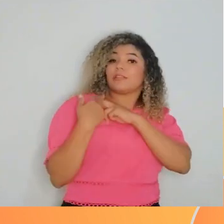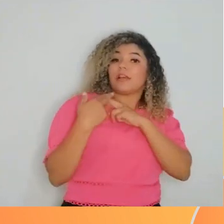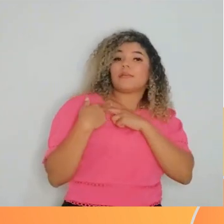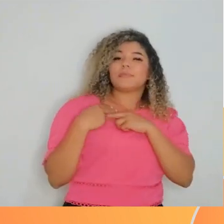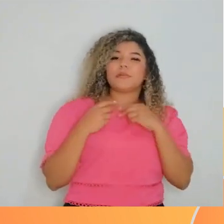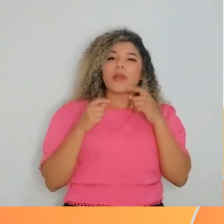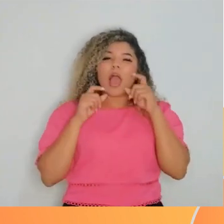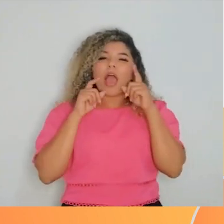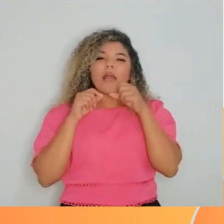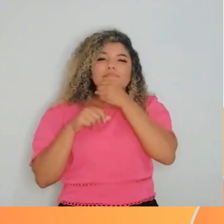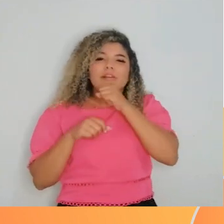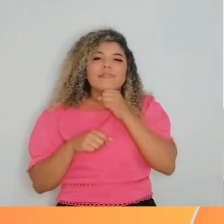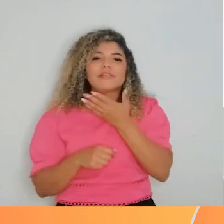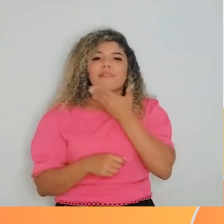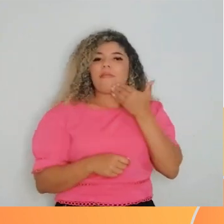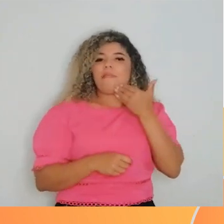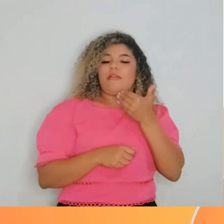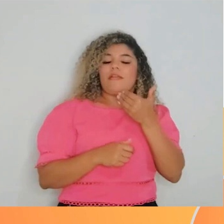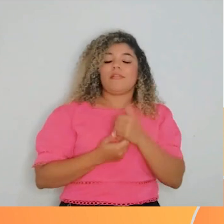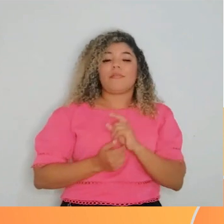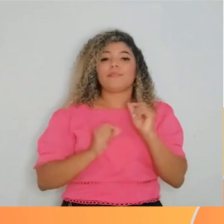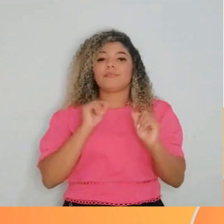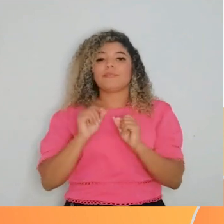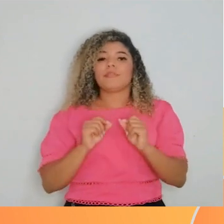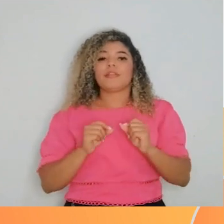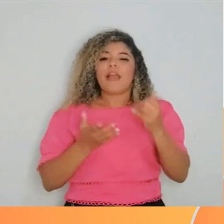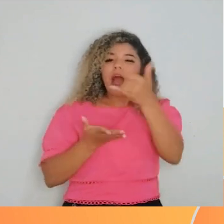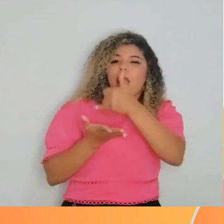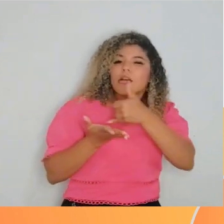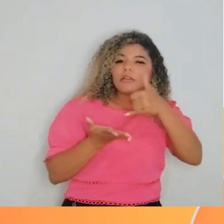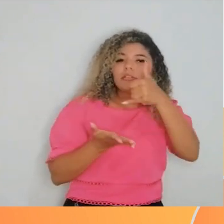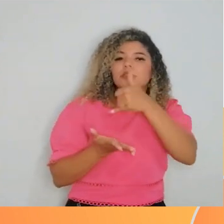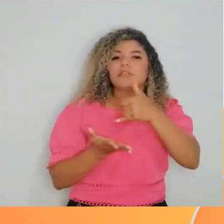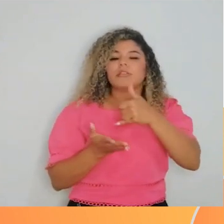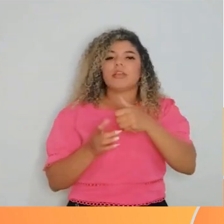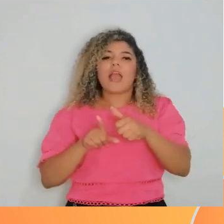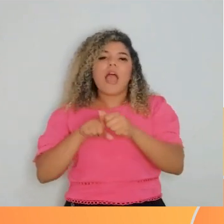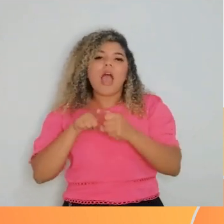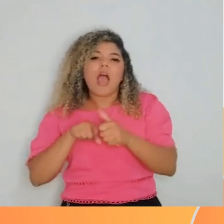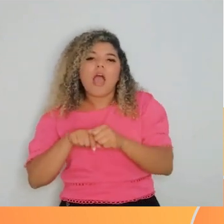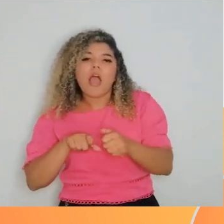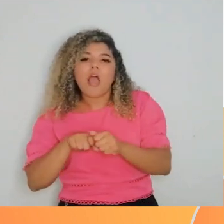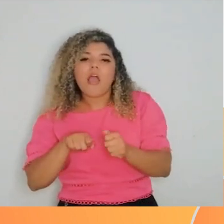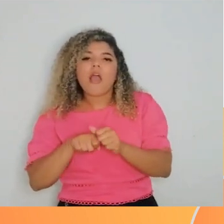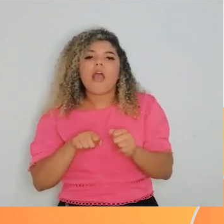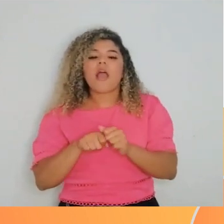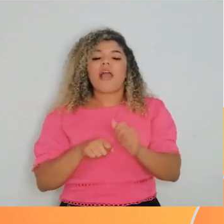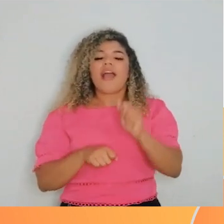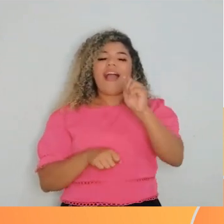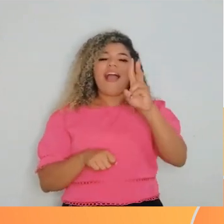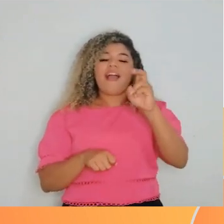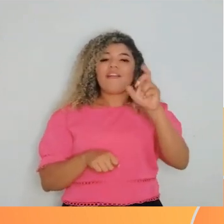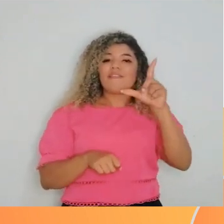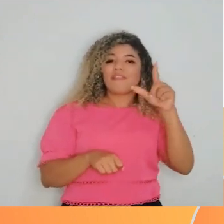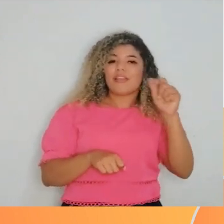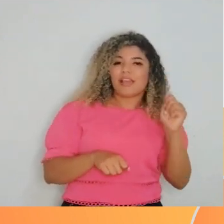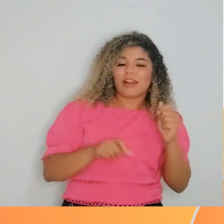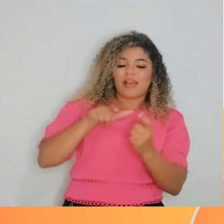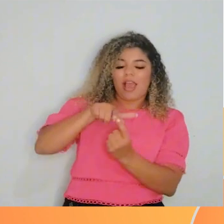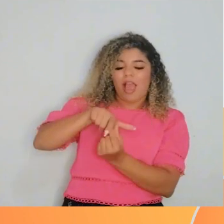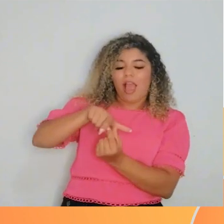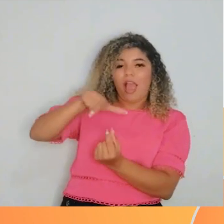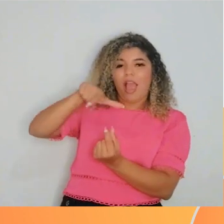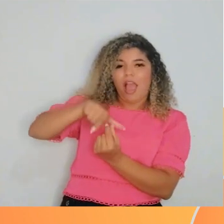responsáveis pelo envelhecimento. Aqui nós temos as fontes: azeite de oliva, amendoins, avelã seca,